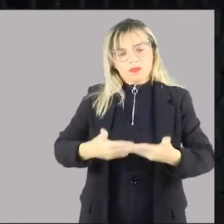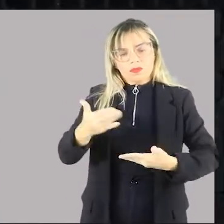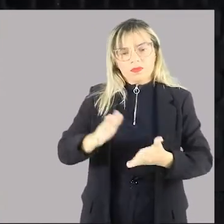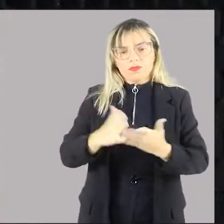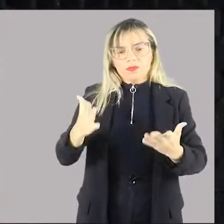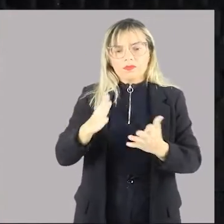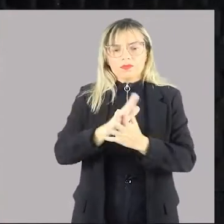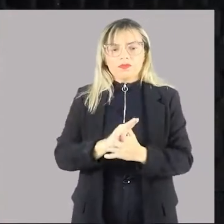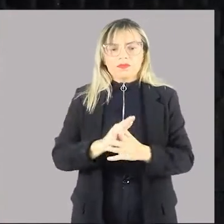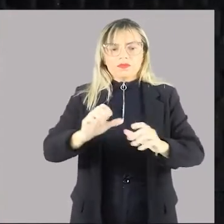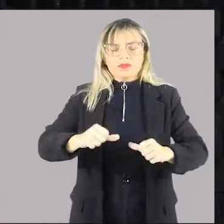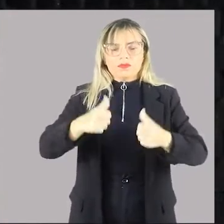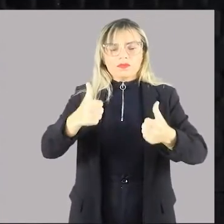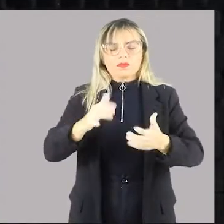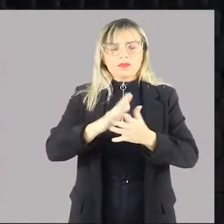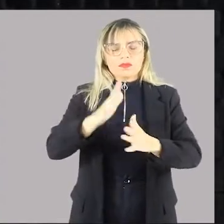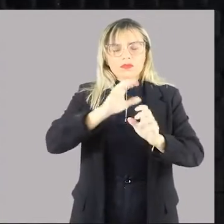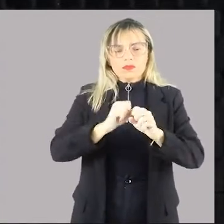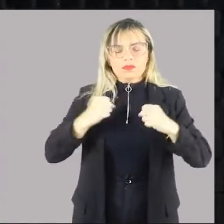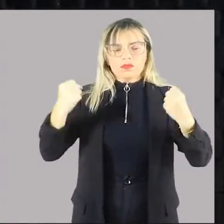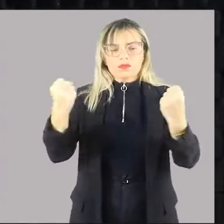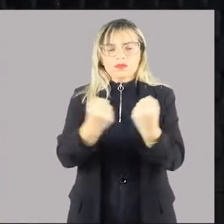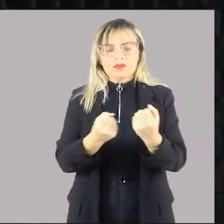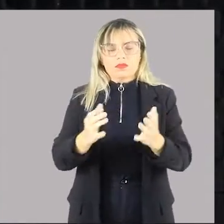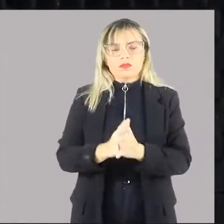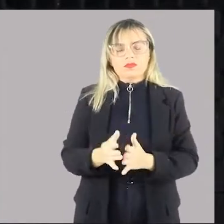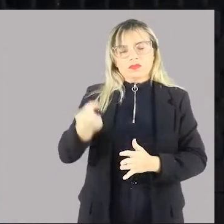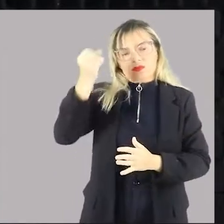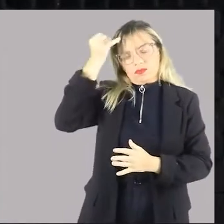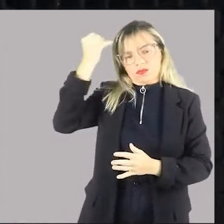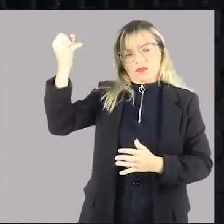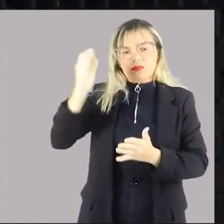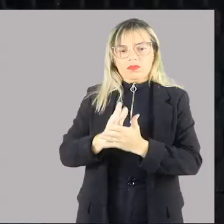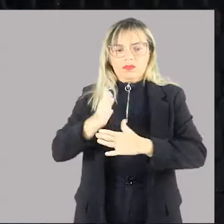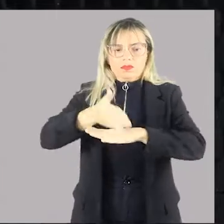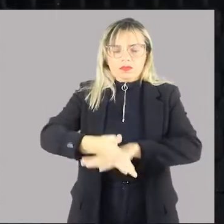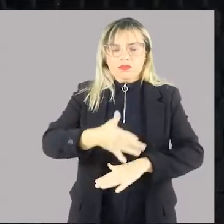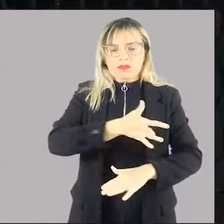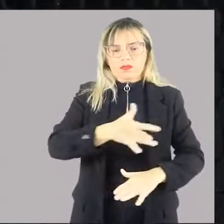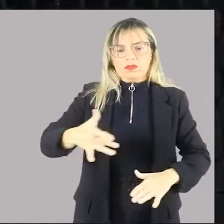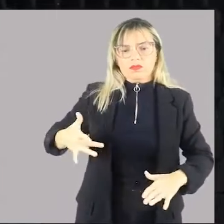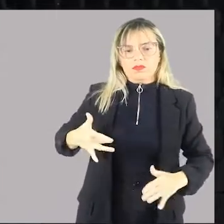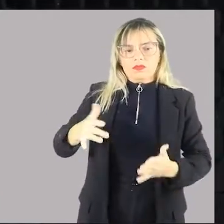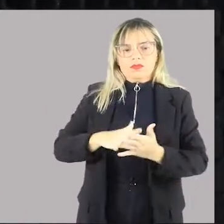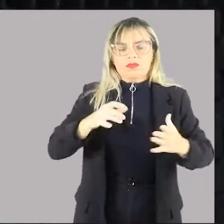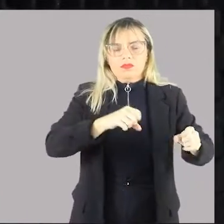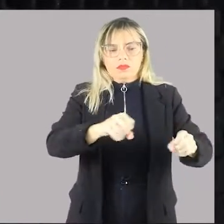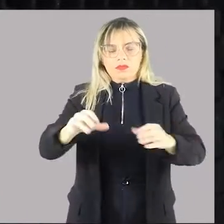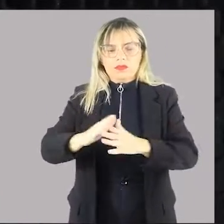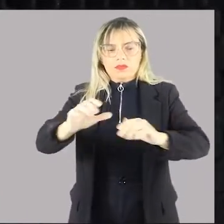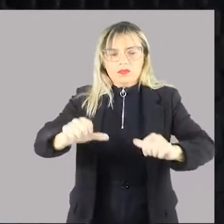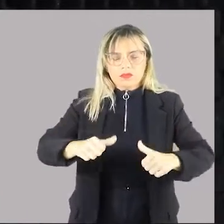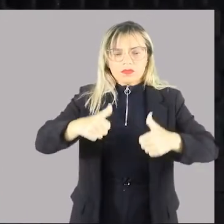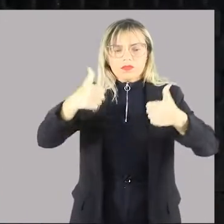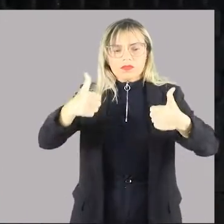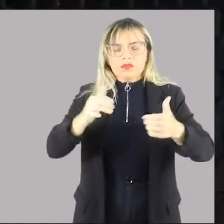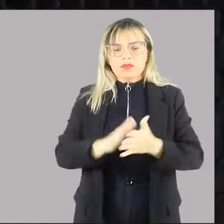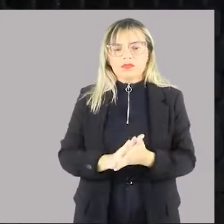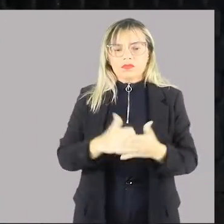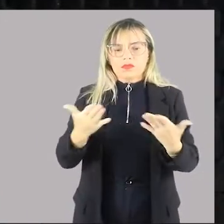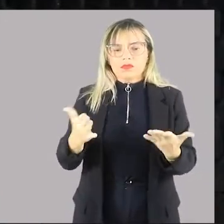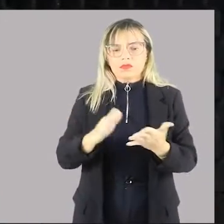social, nós estamos discutindo a ideia do quê? Do acesso à saúde e à educação de qualidade. Os